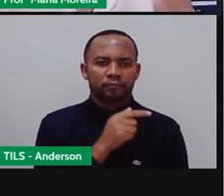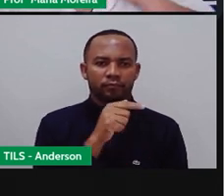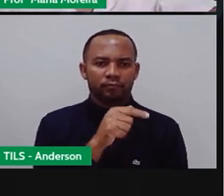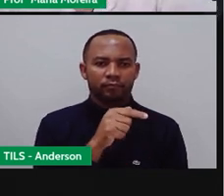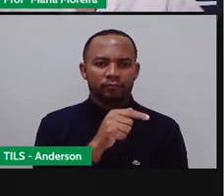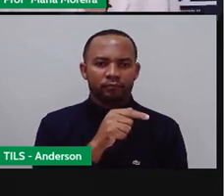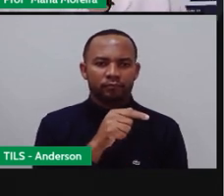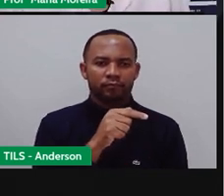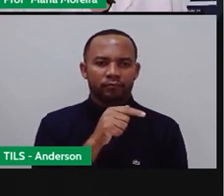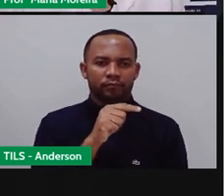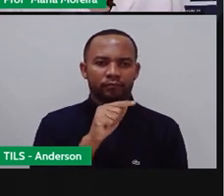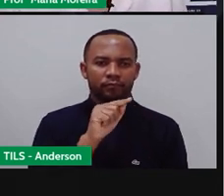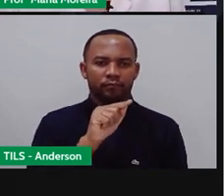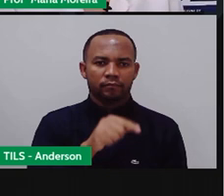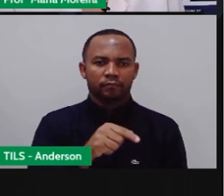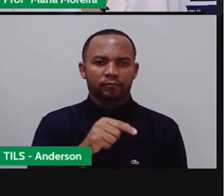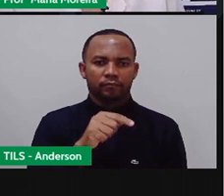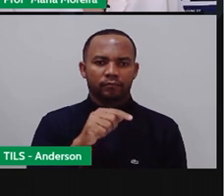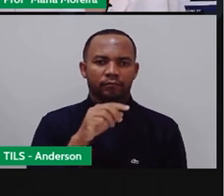ó